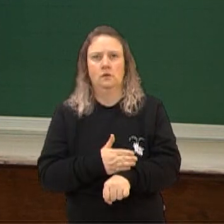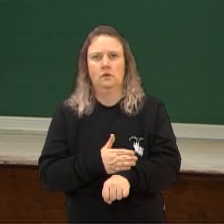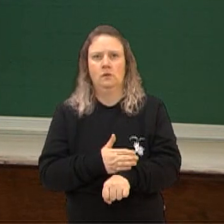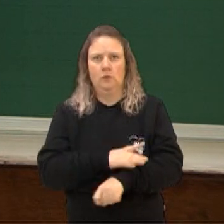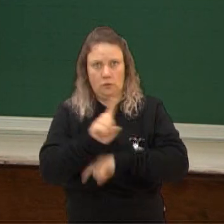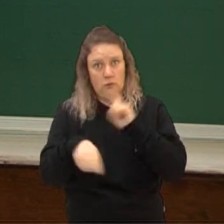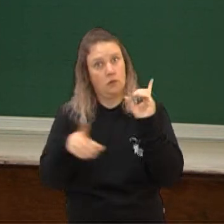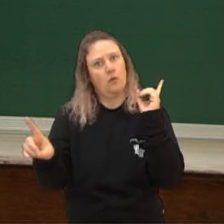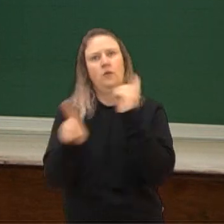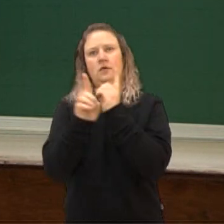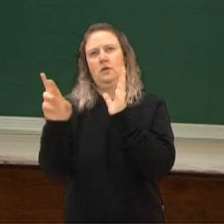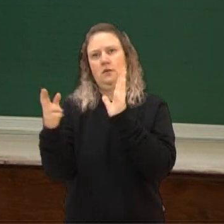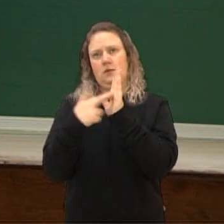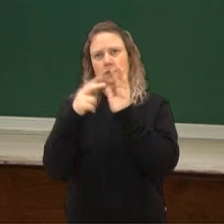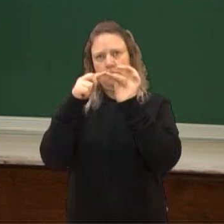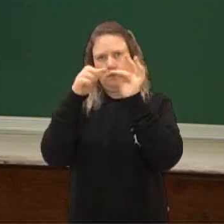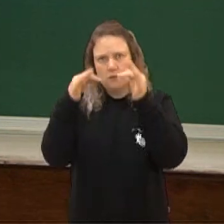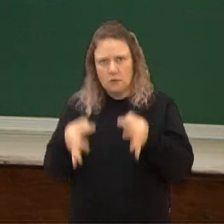de solução,